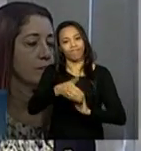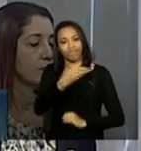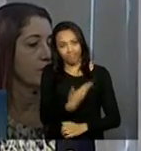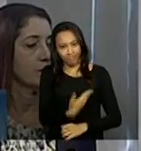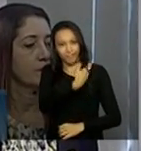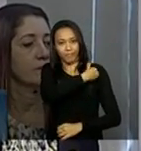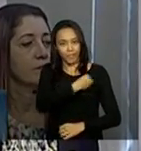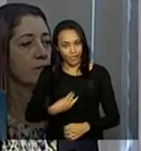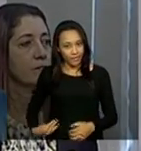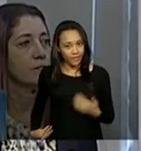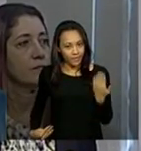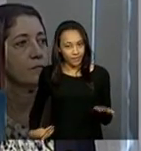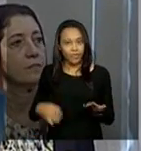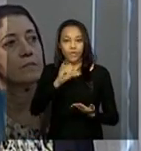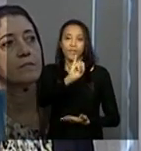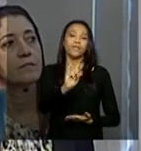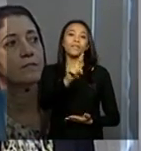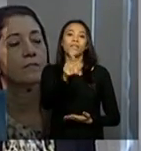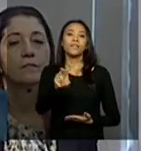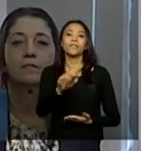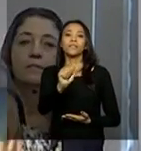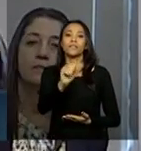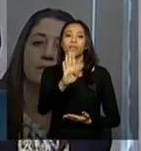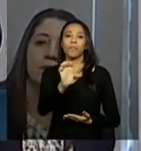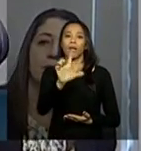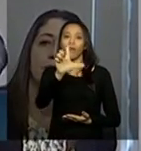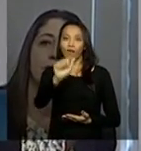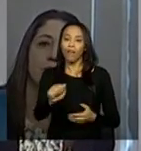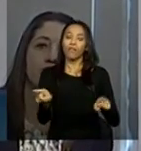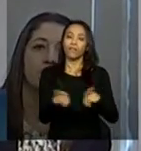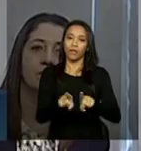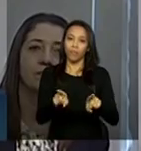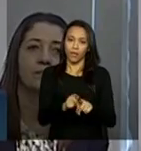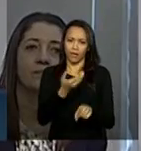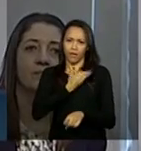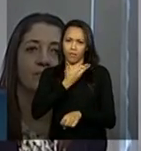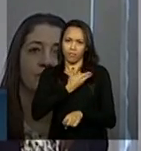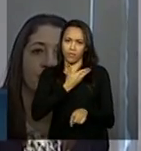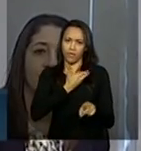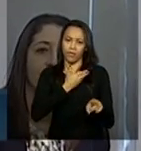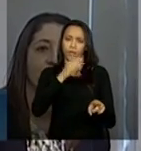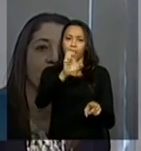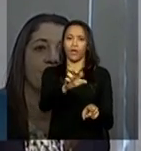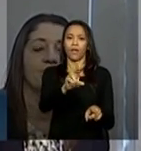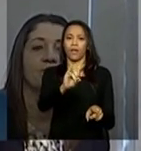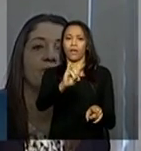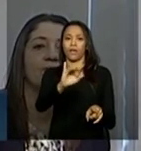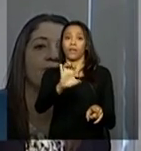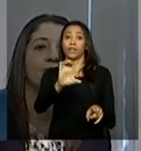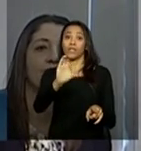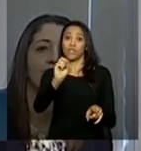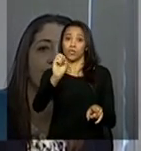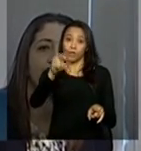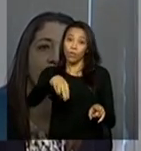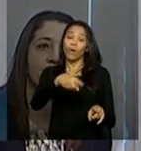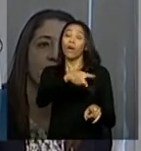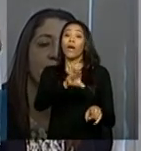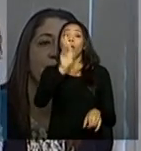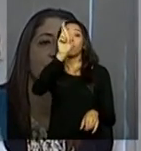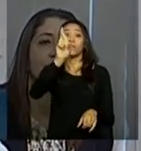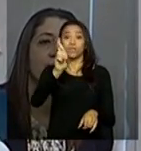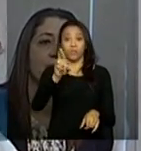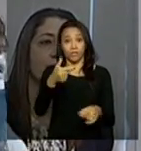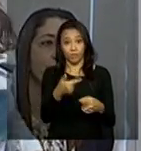Isabela, ministro Campolina, também meu colega Erickson Chandorra, representando aqui o Ministério da